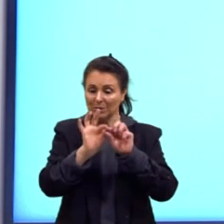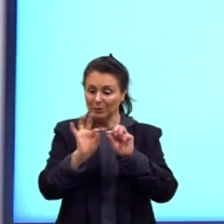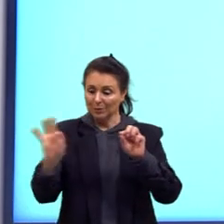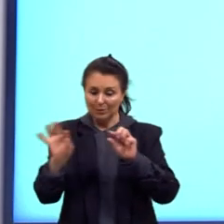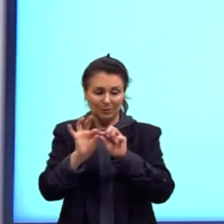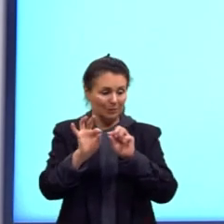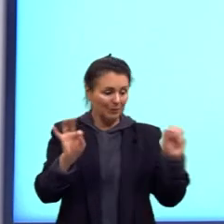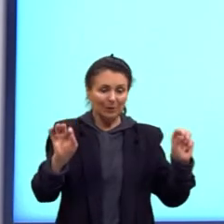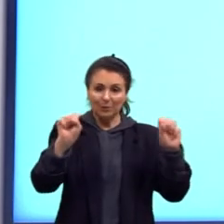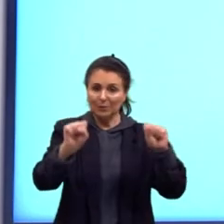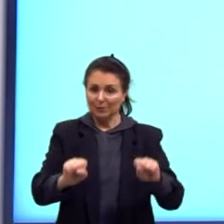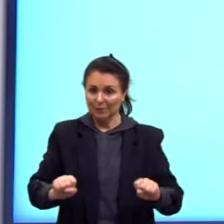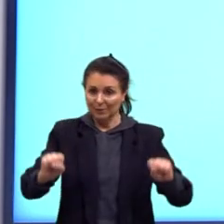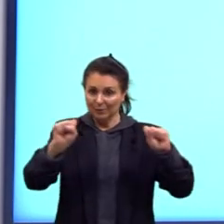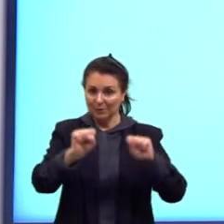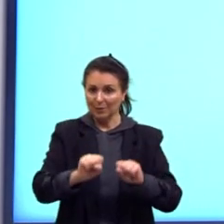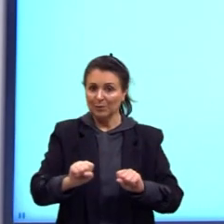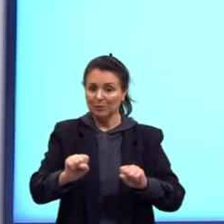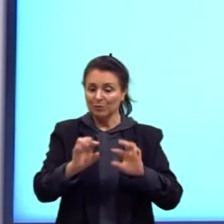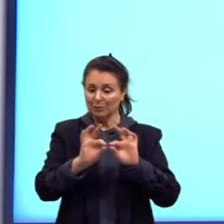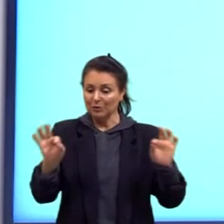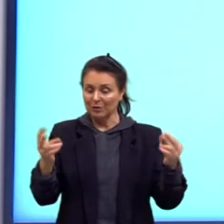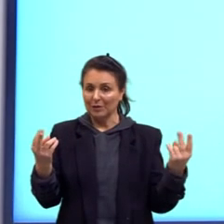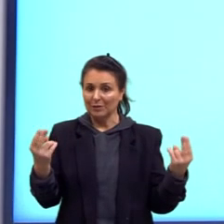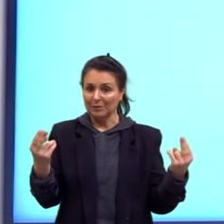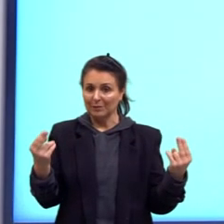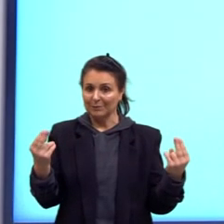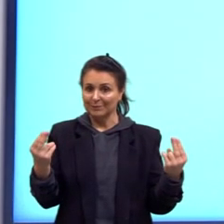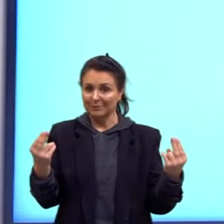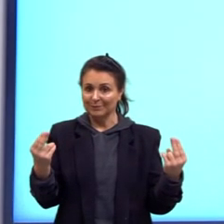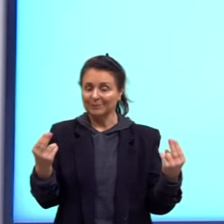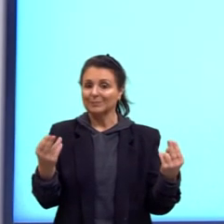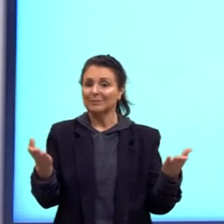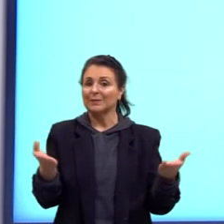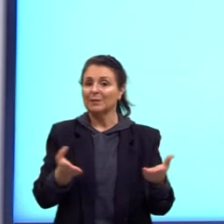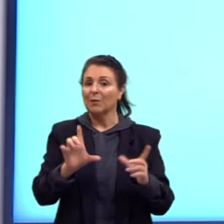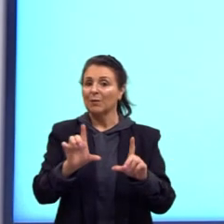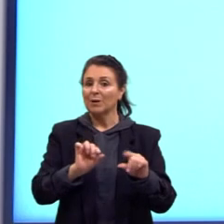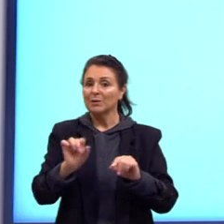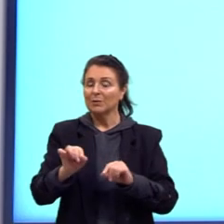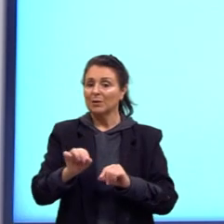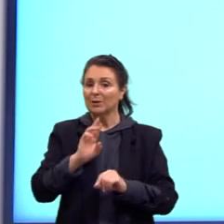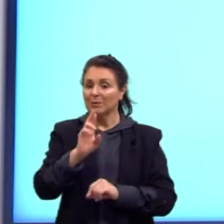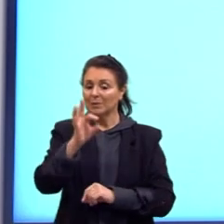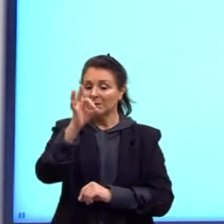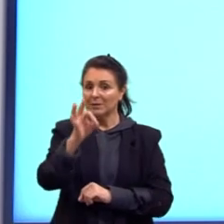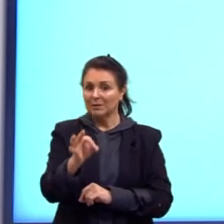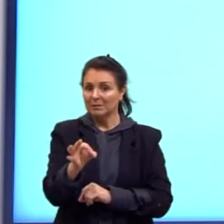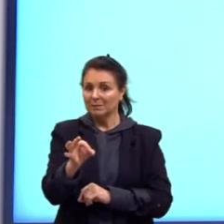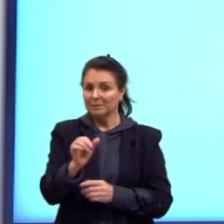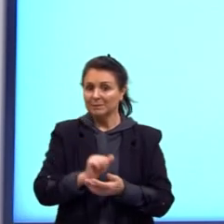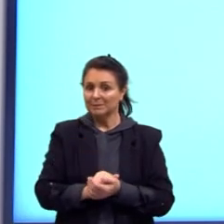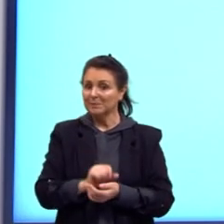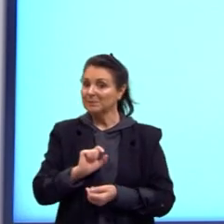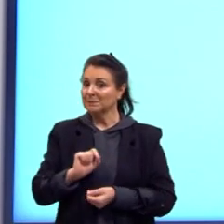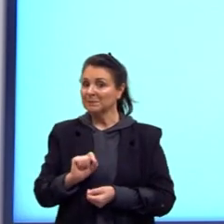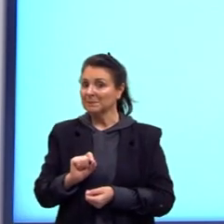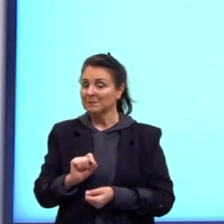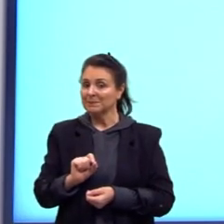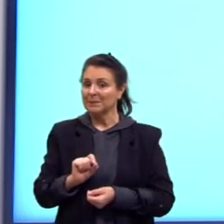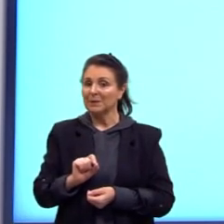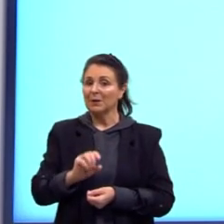os lados terem mesma medida então aqui nas nossas alternativas a resposta correta seria